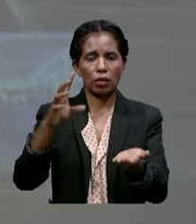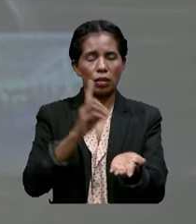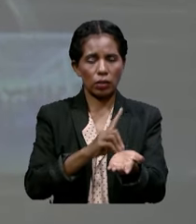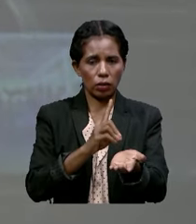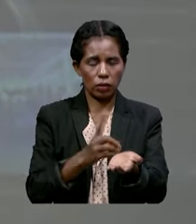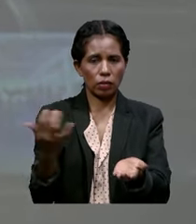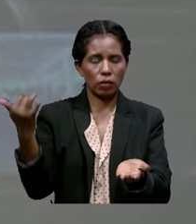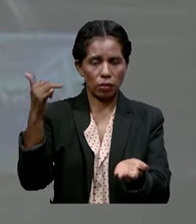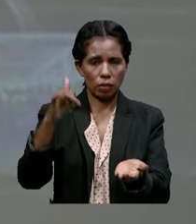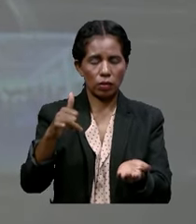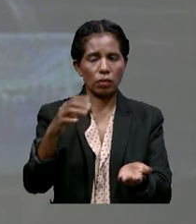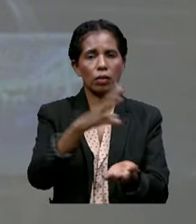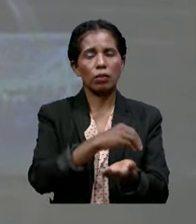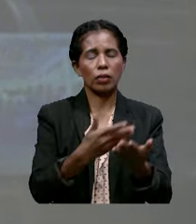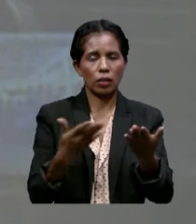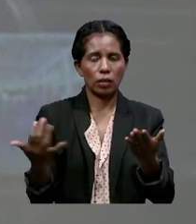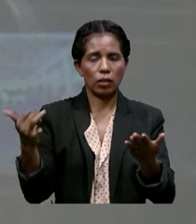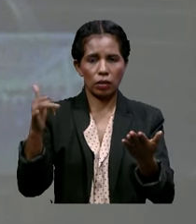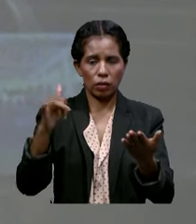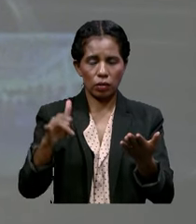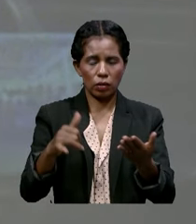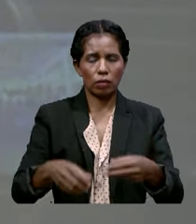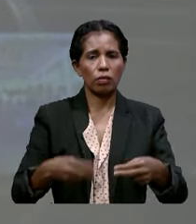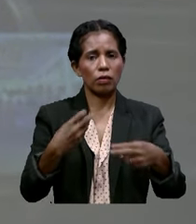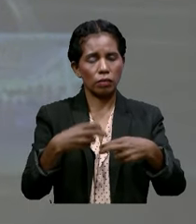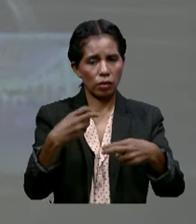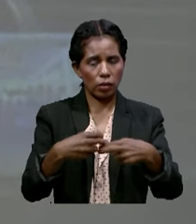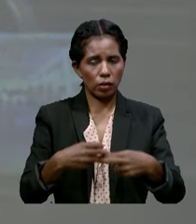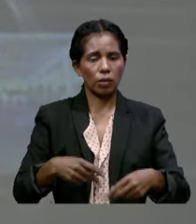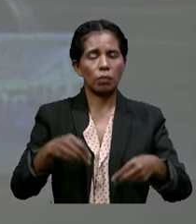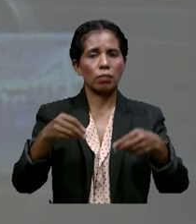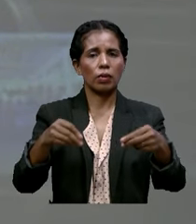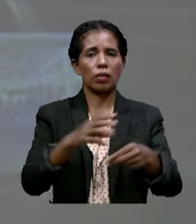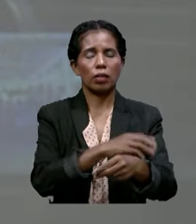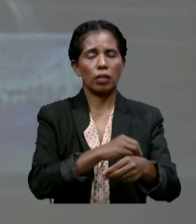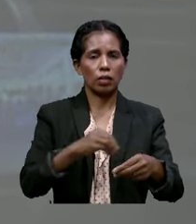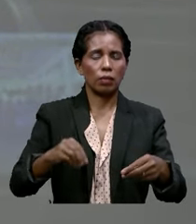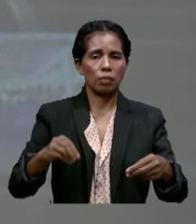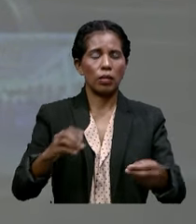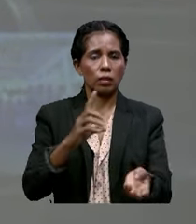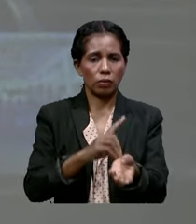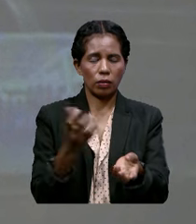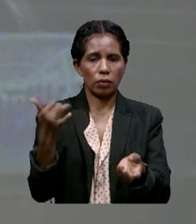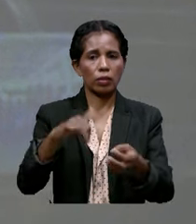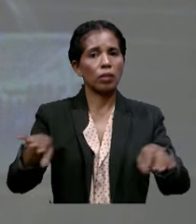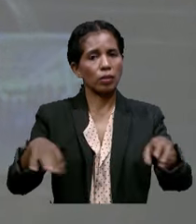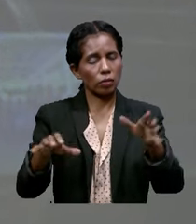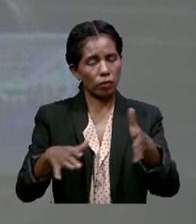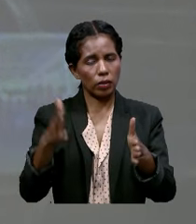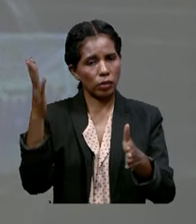e consumáveis. Contém risco elevado à saúde dos profissionais que trabalham